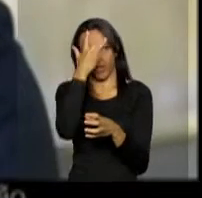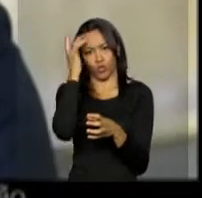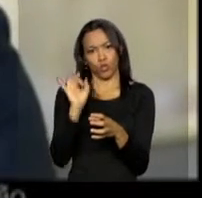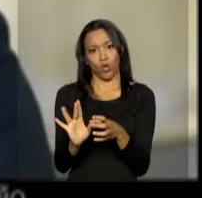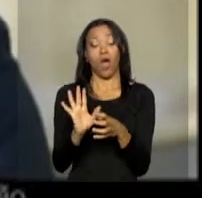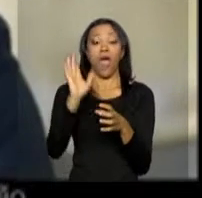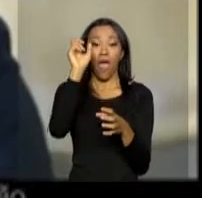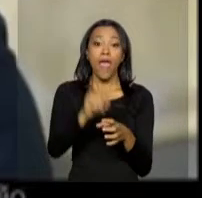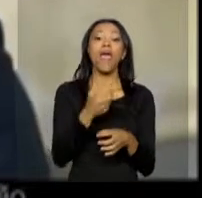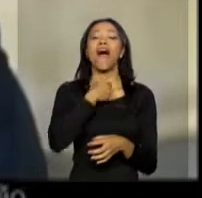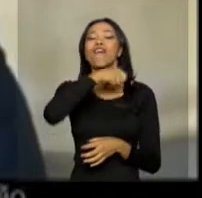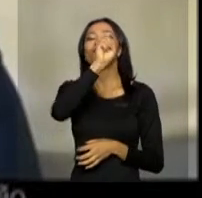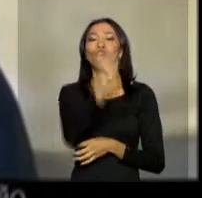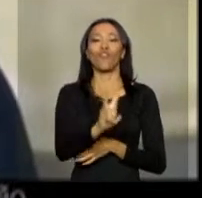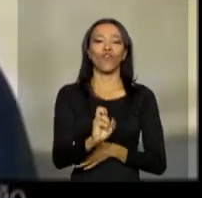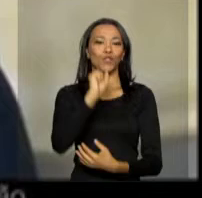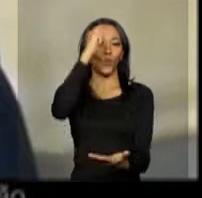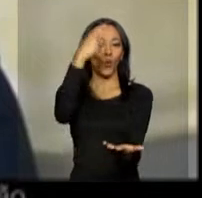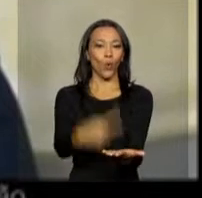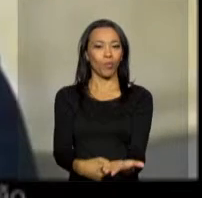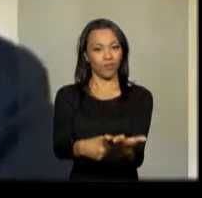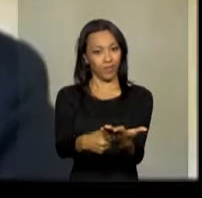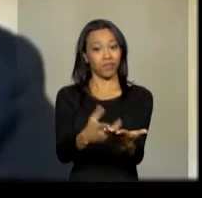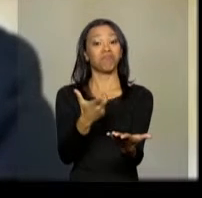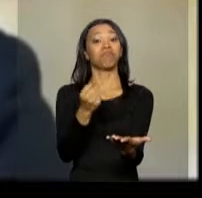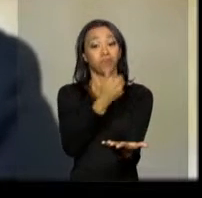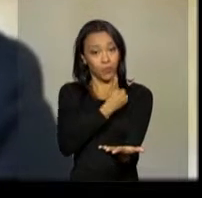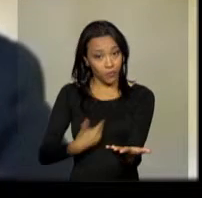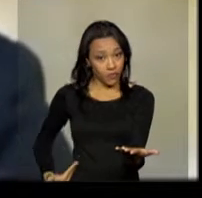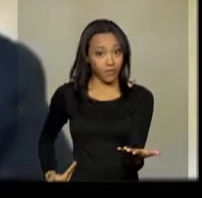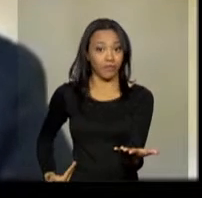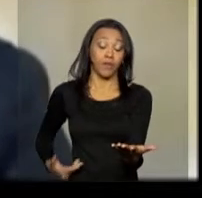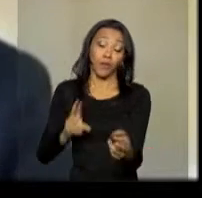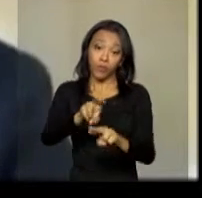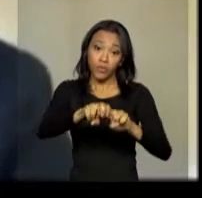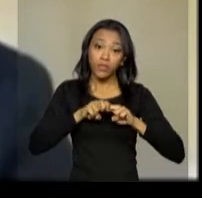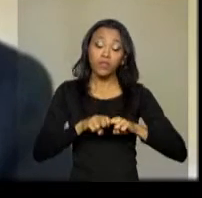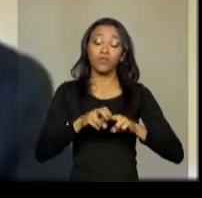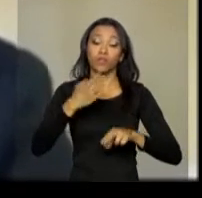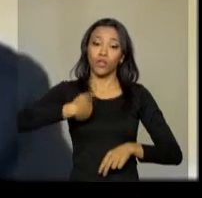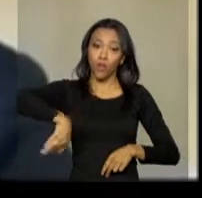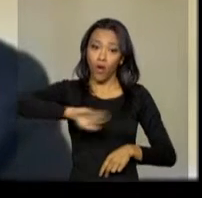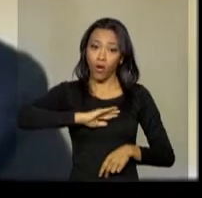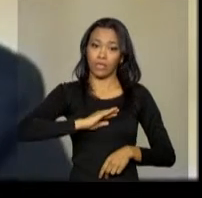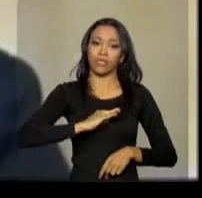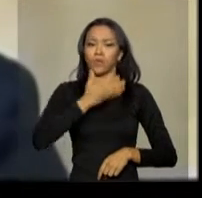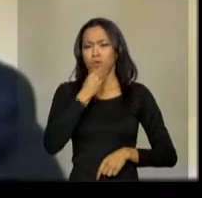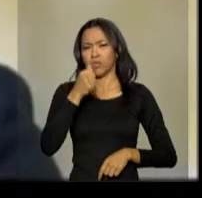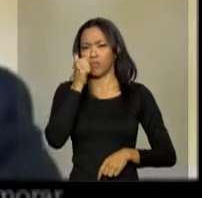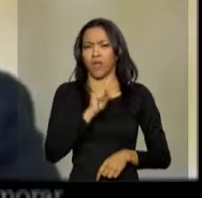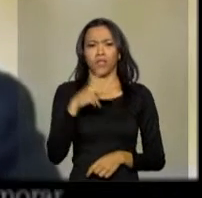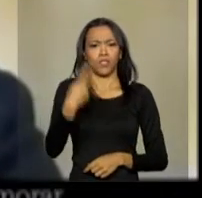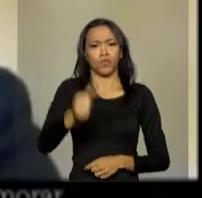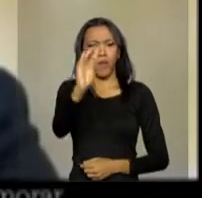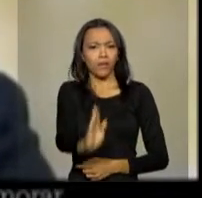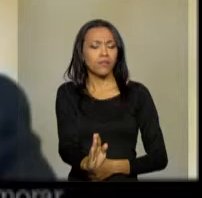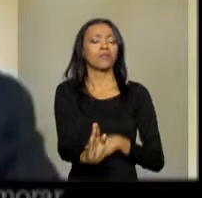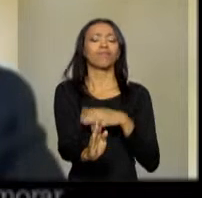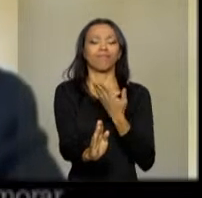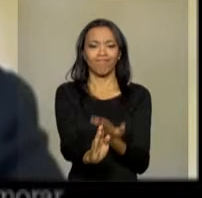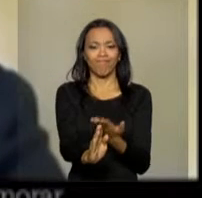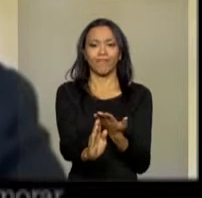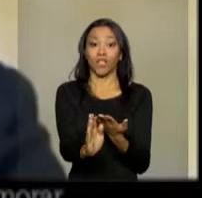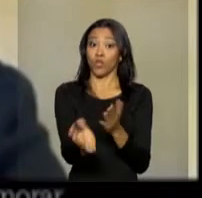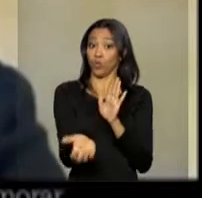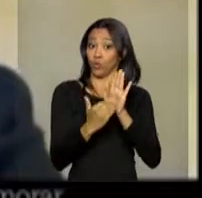ser a voz e o compromisso de toda uma nação. É por isso que nós, brasileiras e brasileiros, estamos tendo